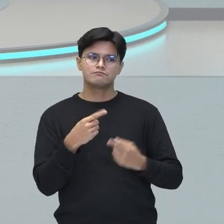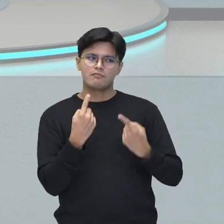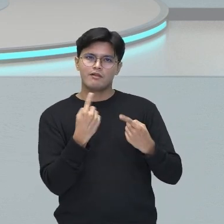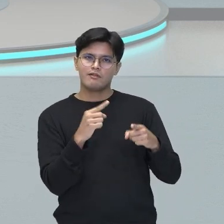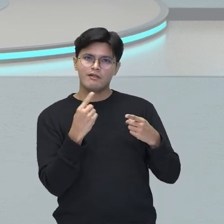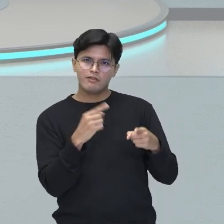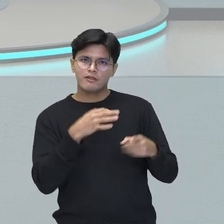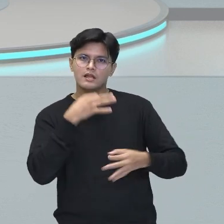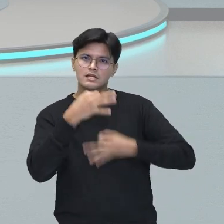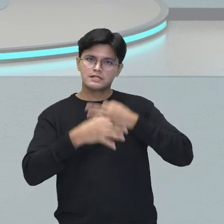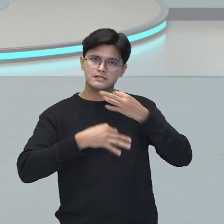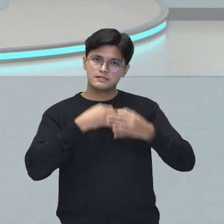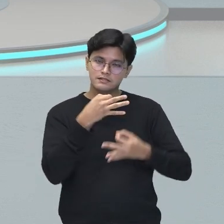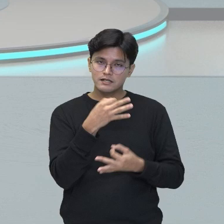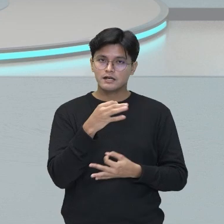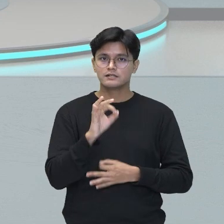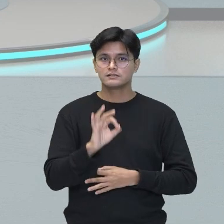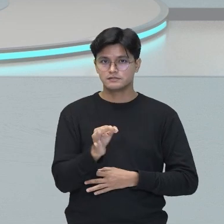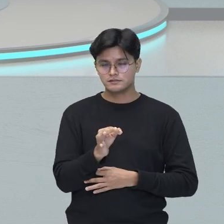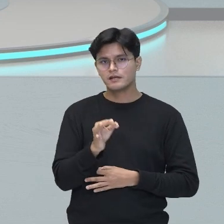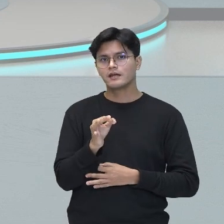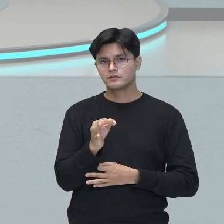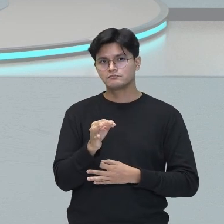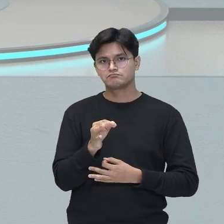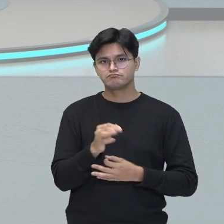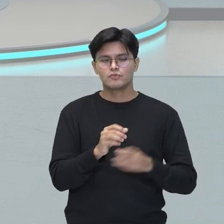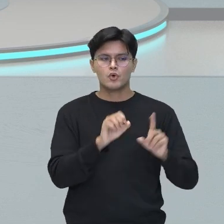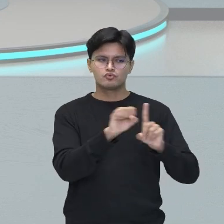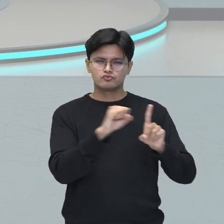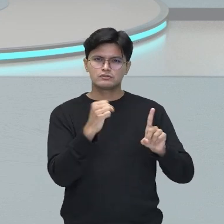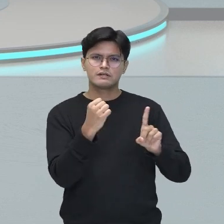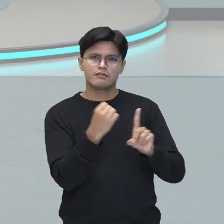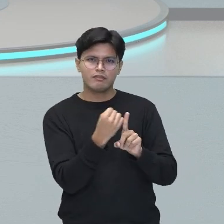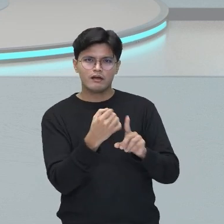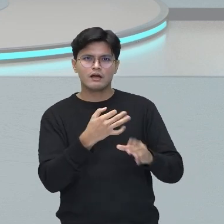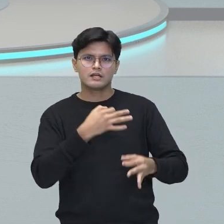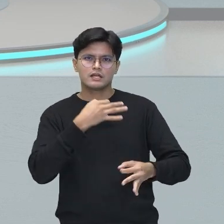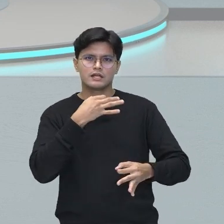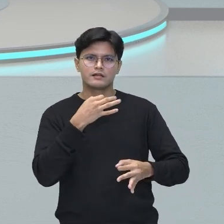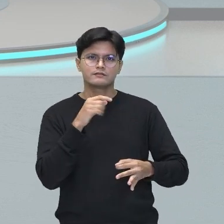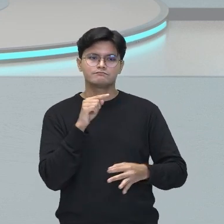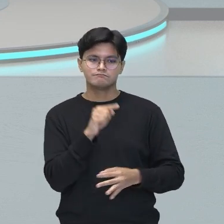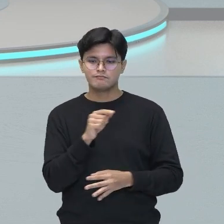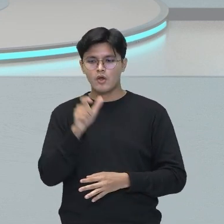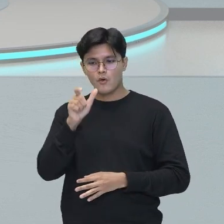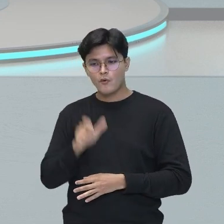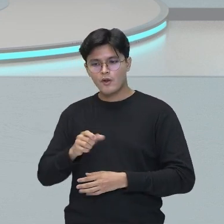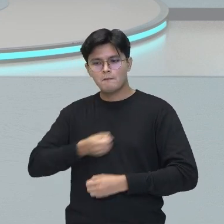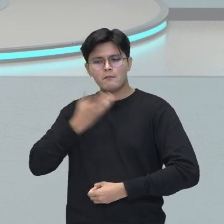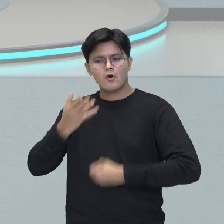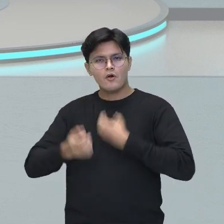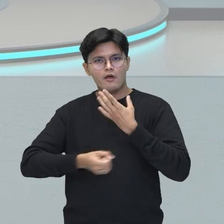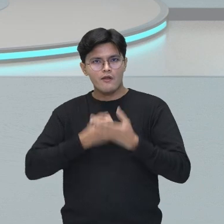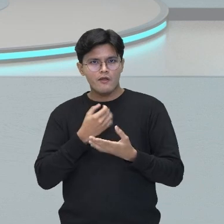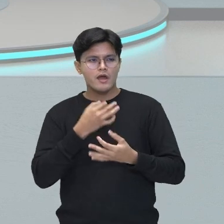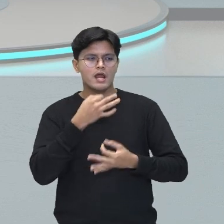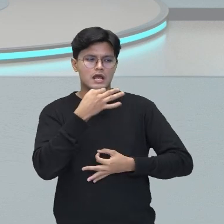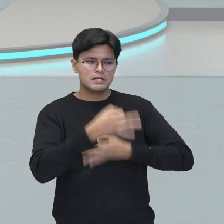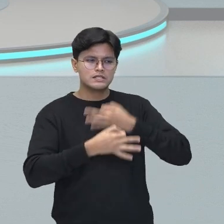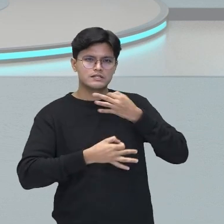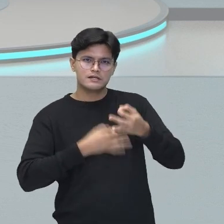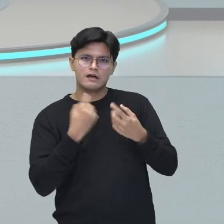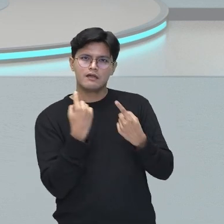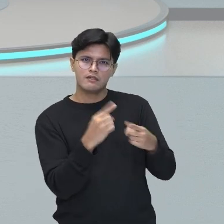textos que eles criticavam né a sociedade o que não andava tão bem no momento e agora vai